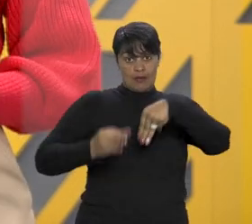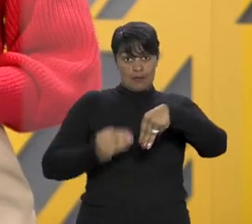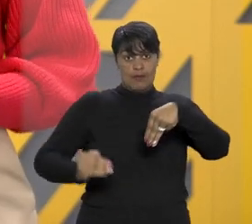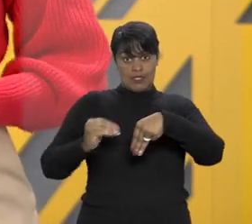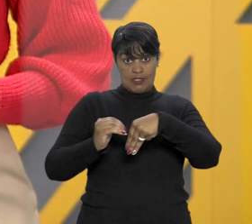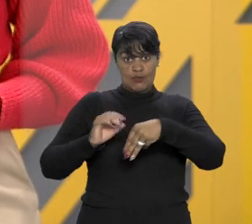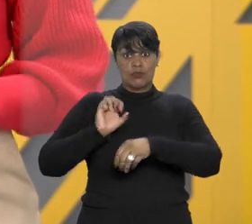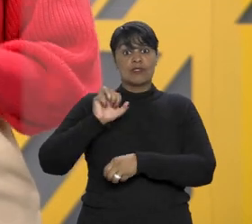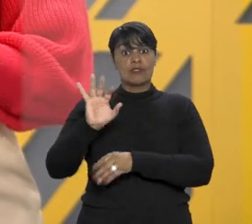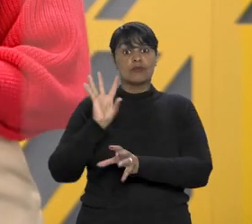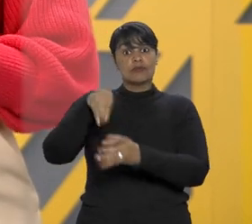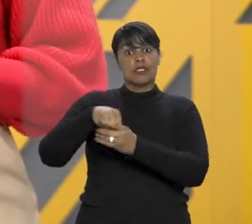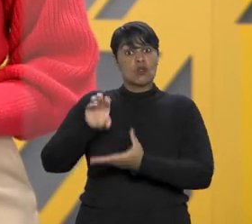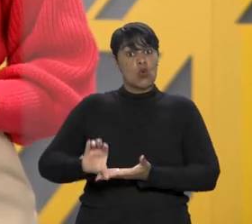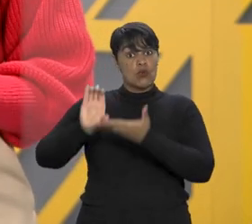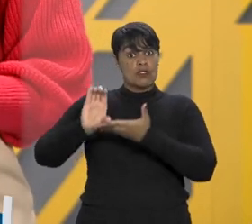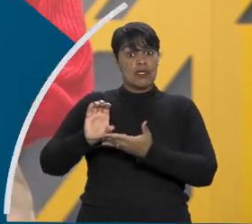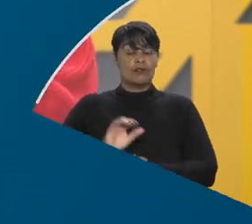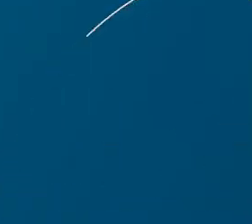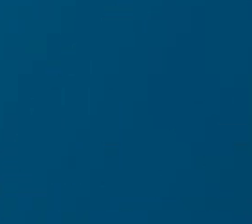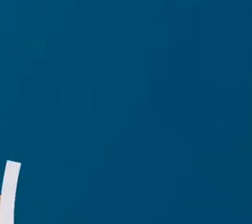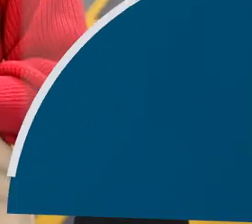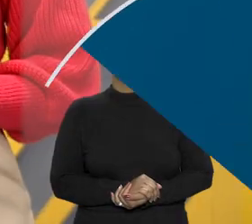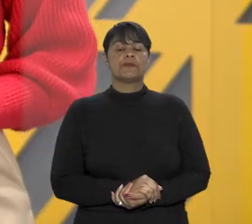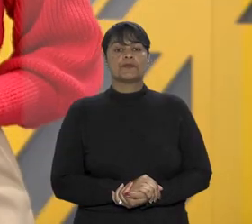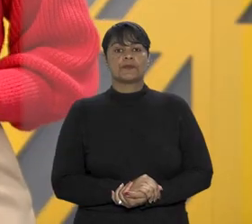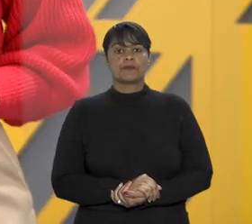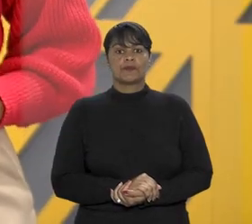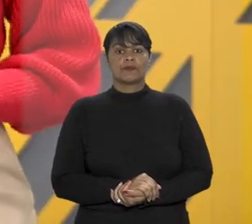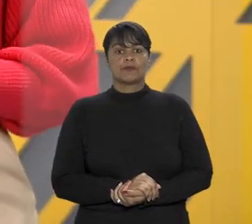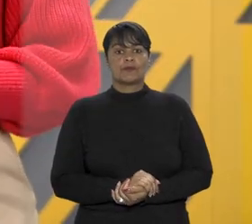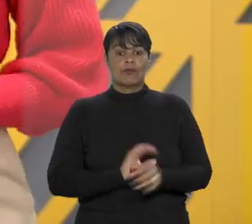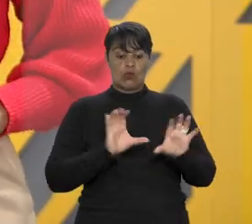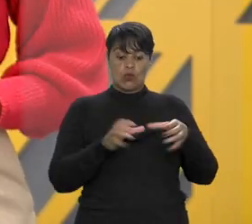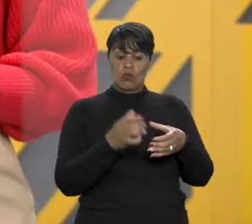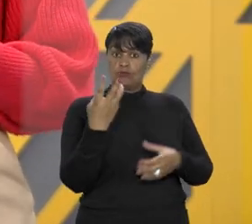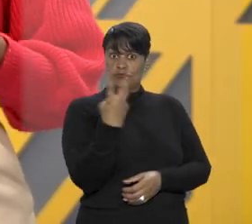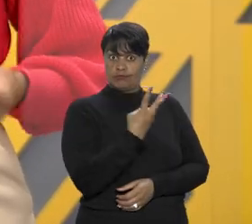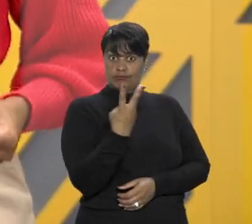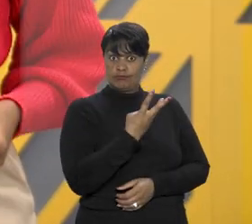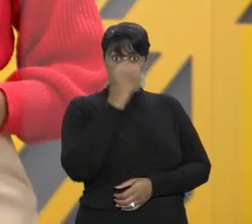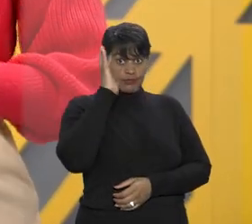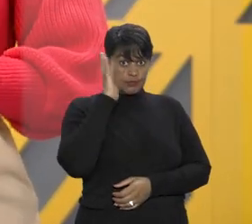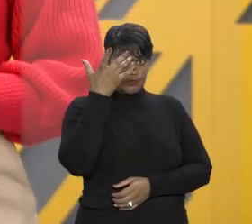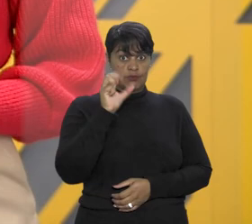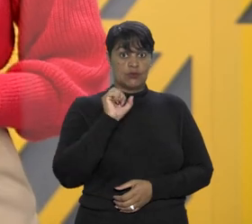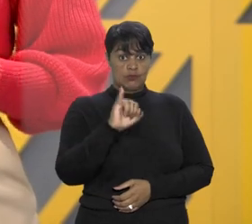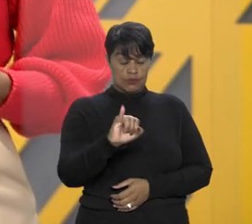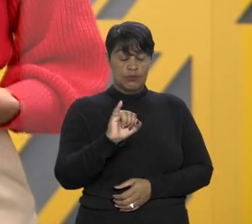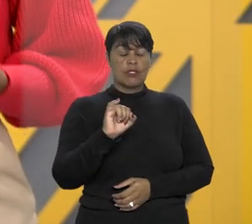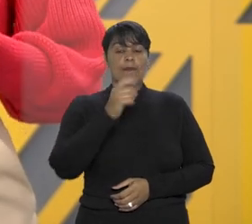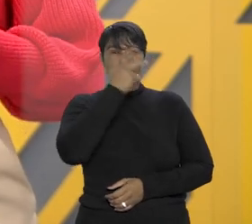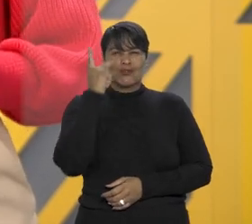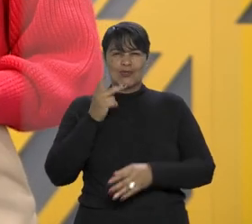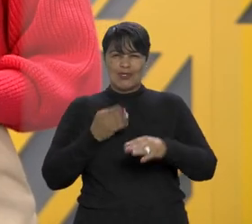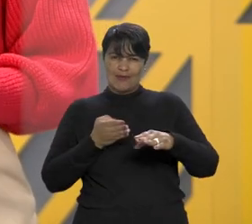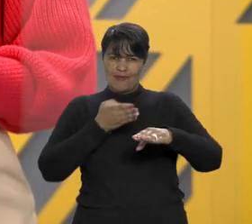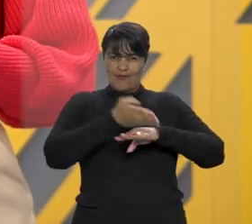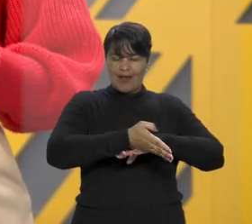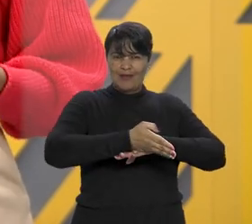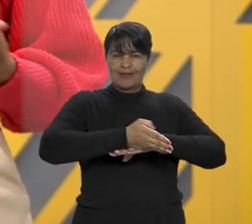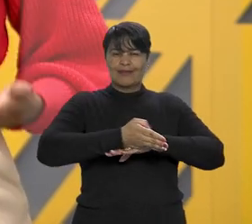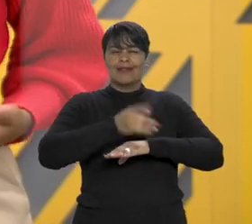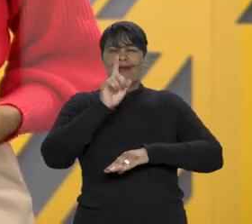cumulativa em conselhos estatais. A terceira turma decidiu que um motorista vítima de roubo à mão